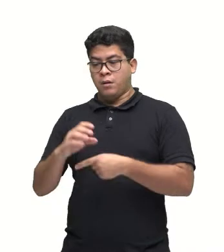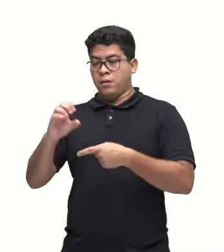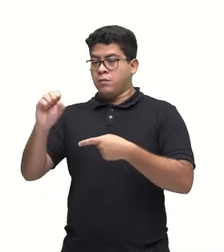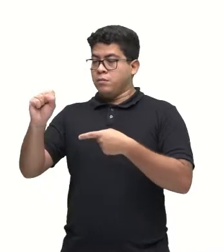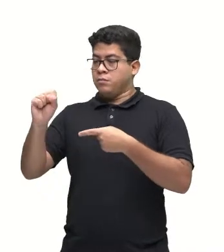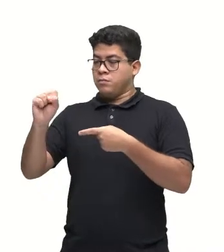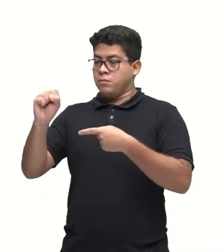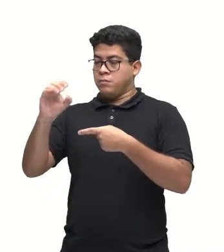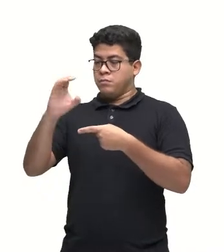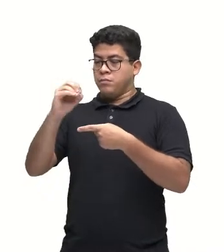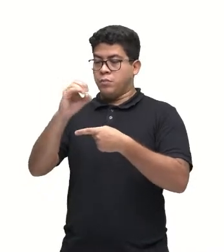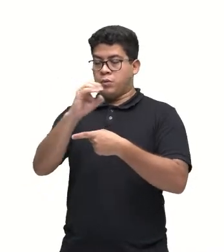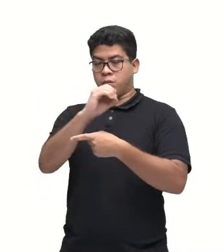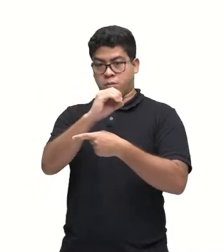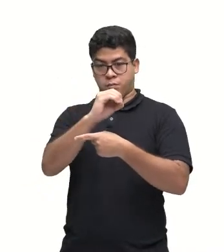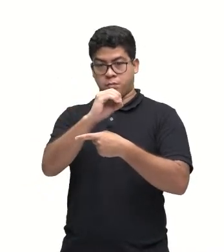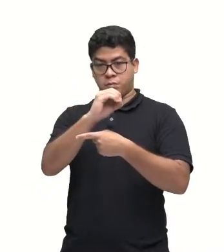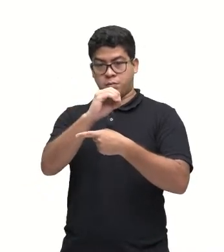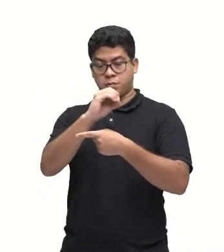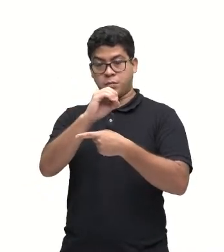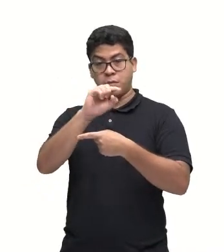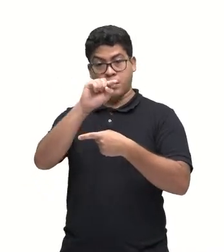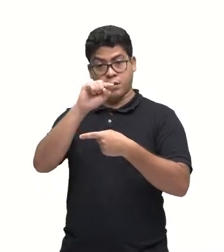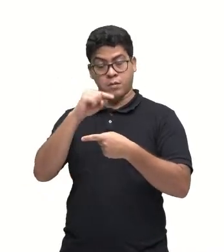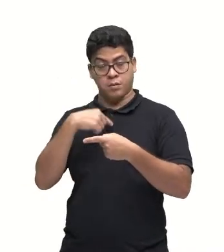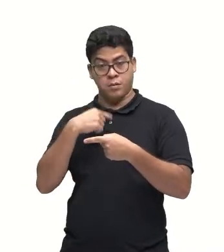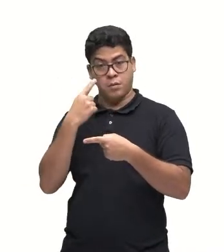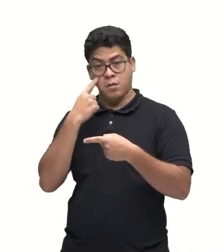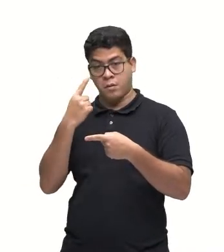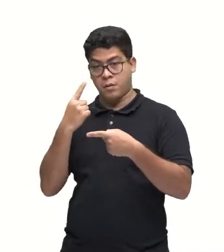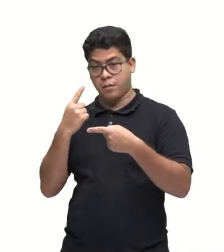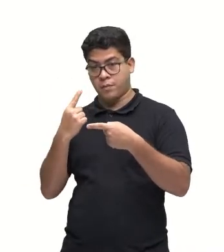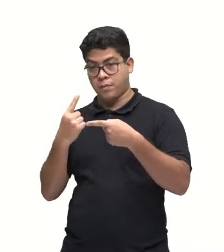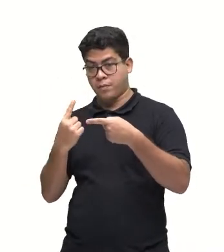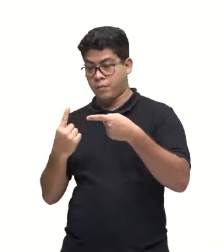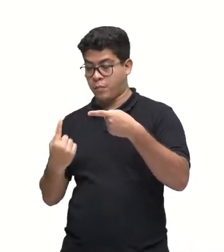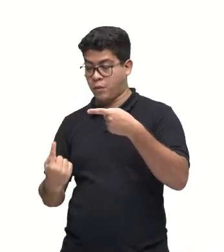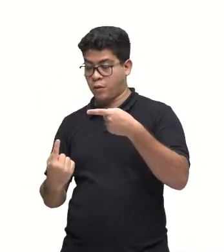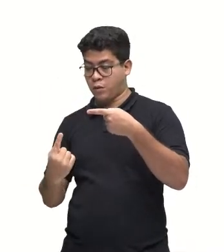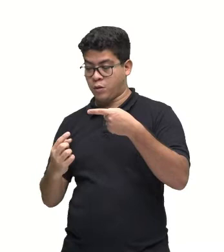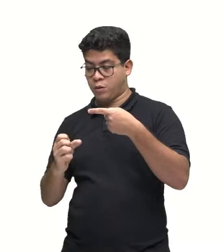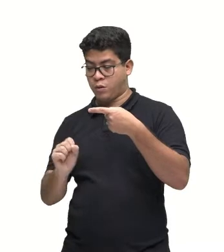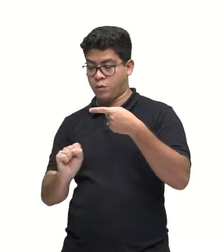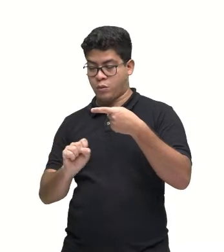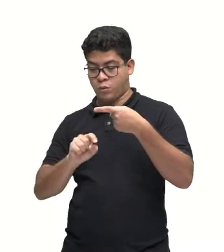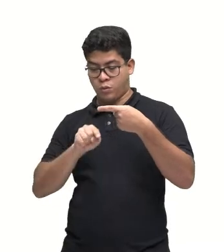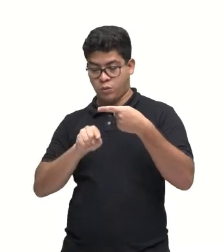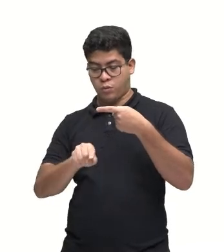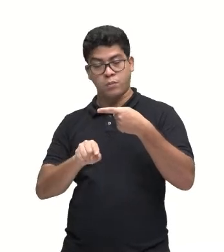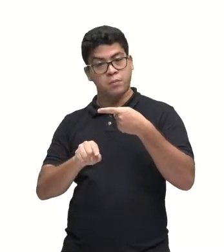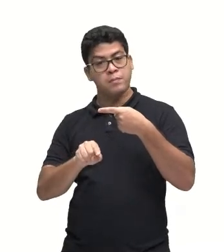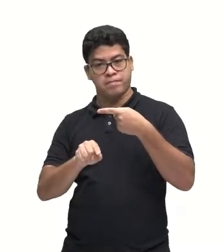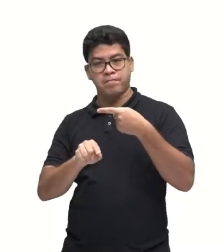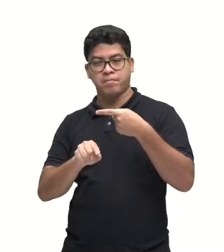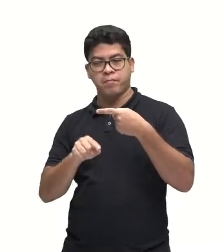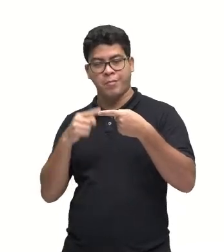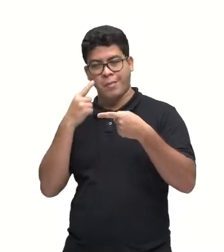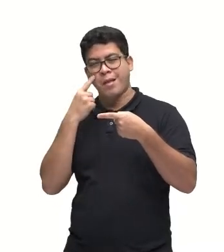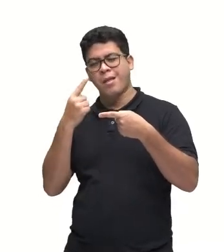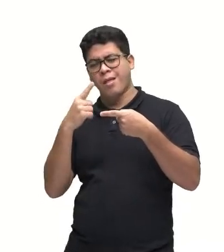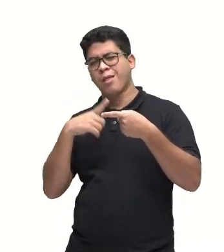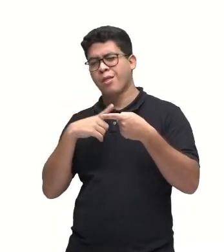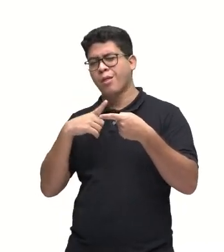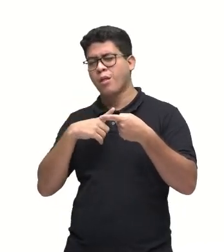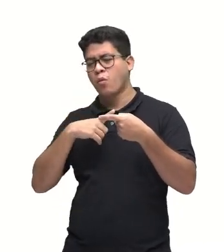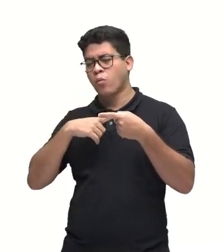e 150 vezes 120 é igual a 18.000. Vejam que temos números bem